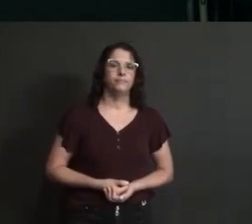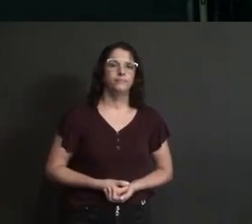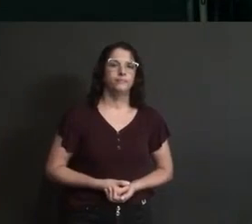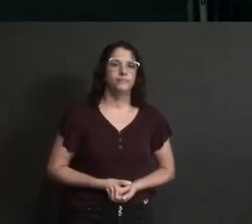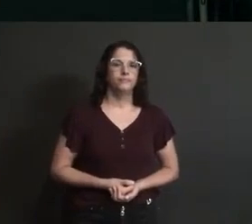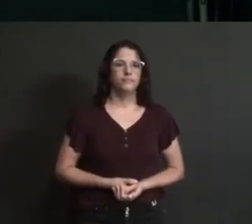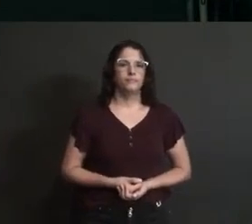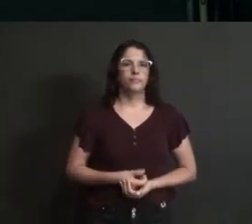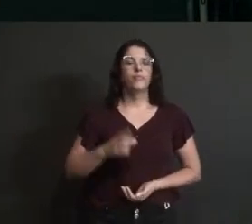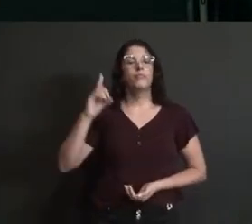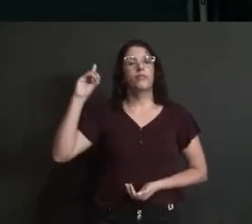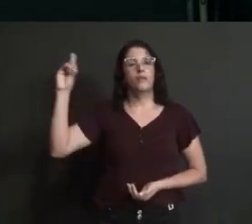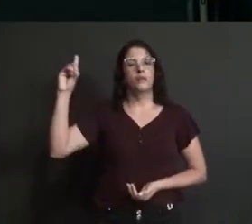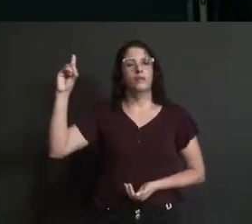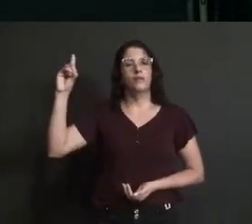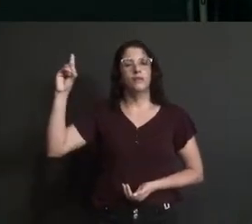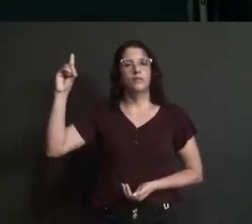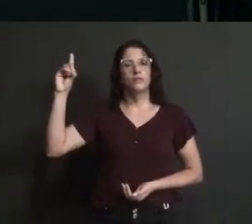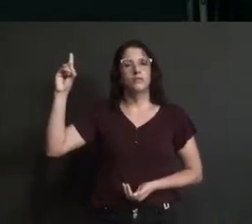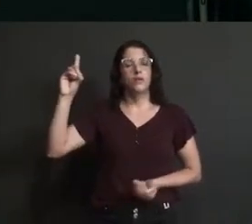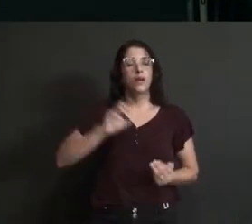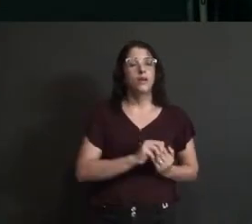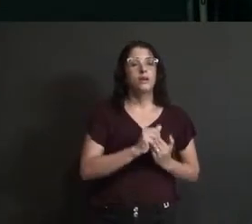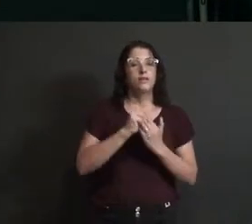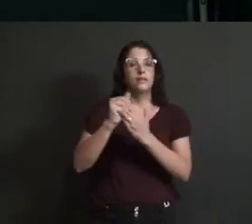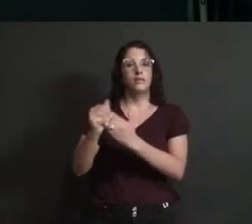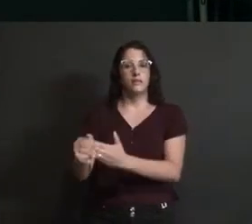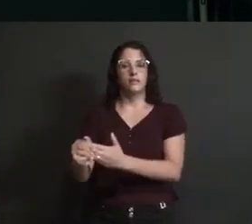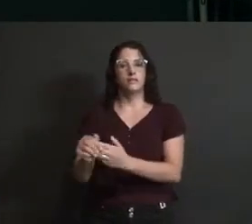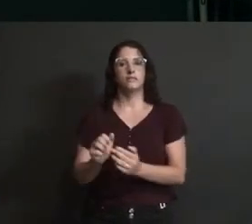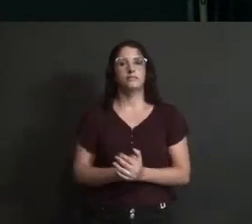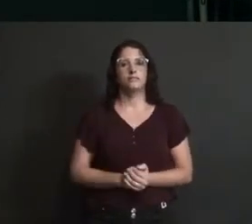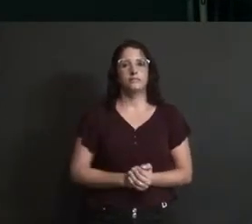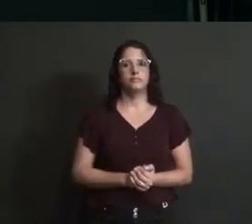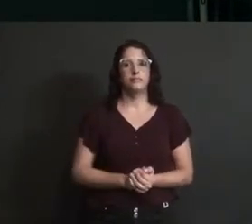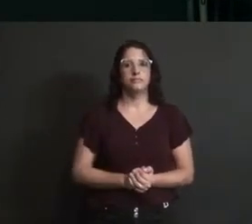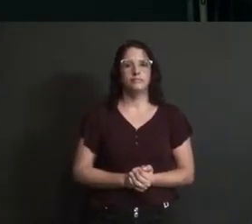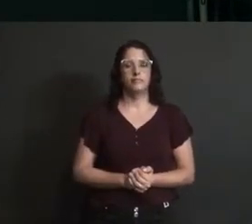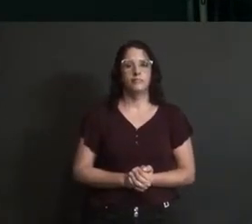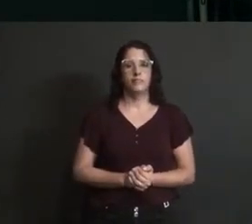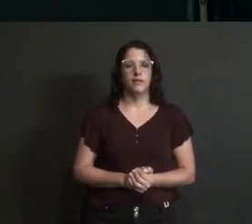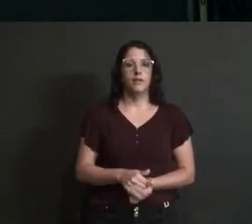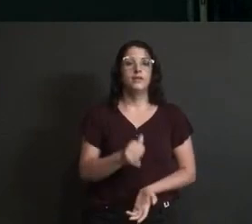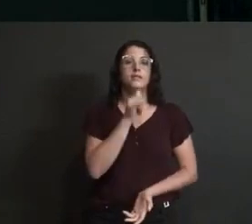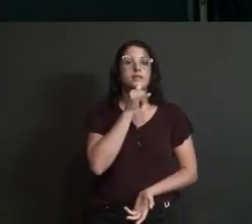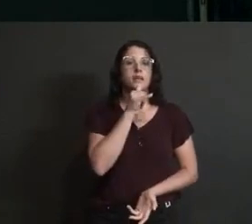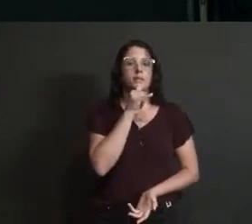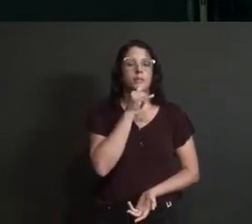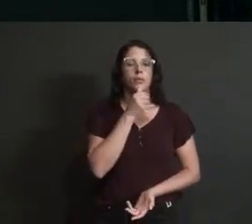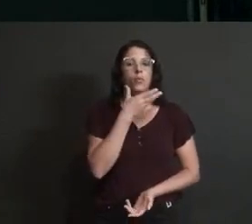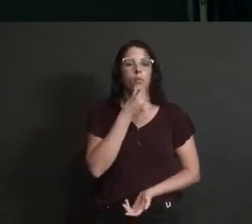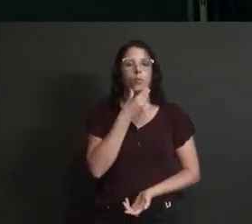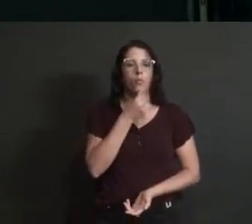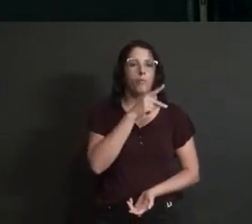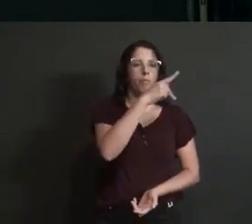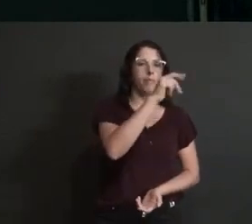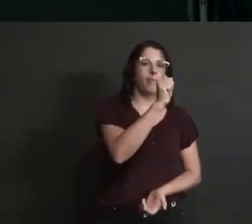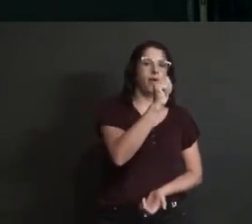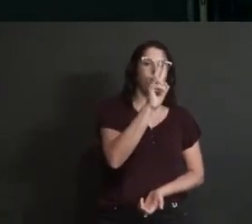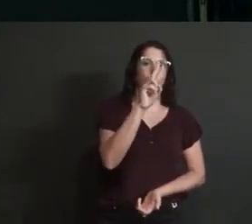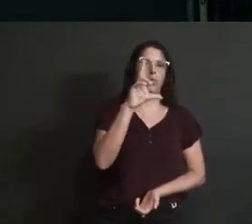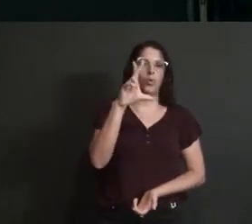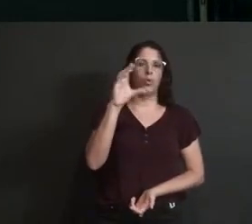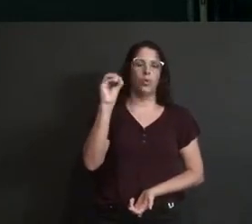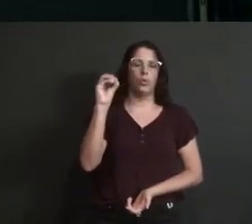E o Senhor tem nos colocado nesse ambiente. O Paulo Oliveira estava lá. Ele é um dos fundadores